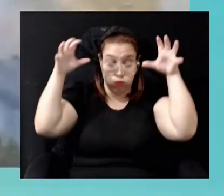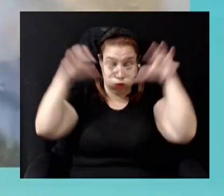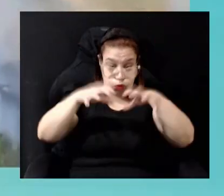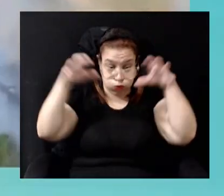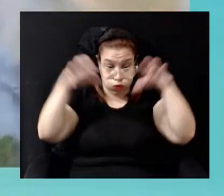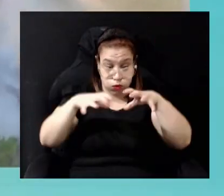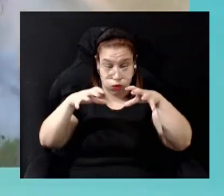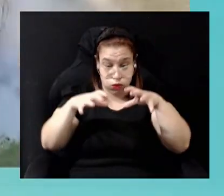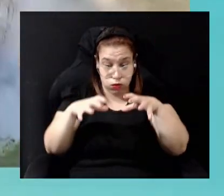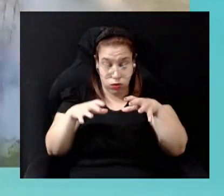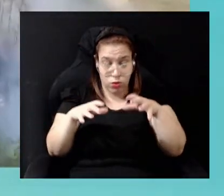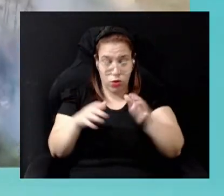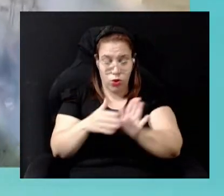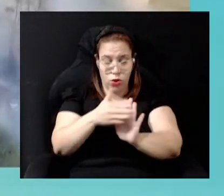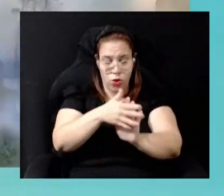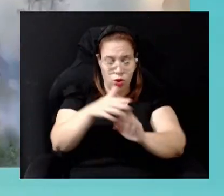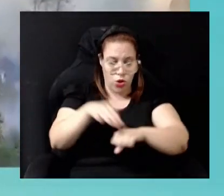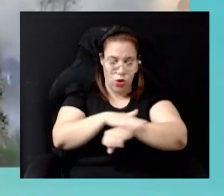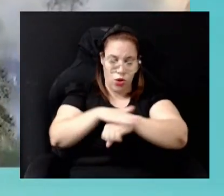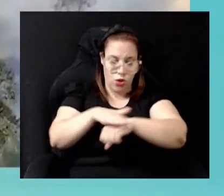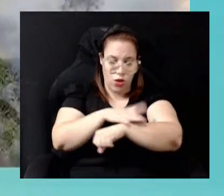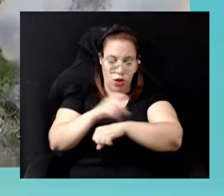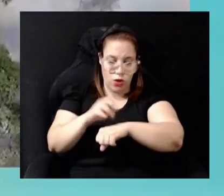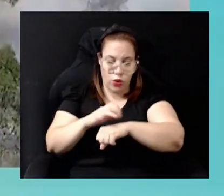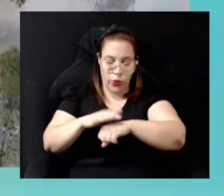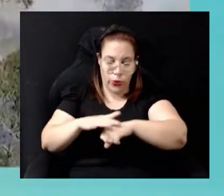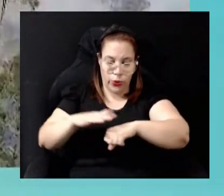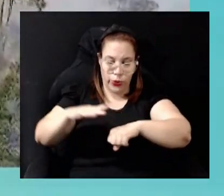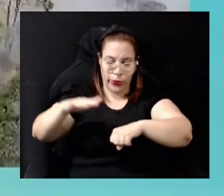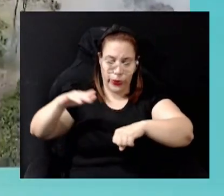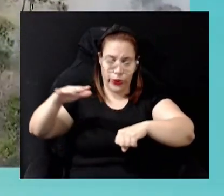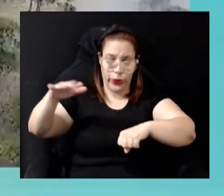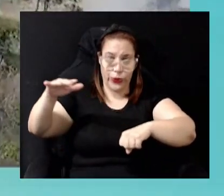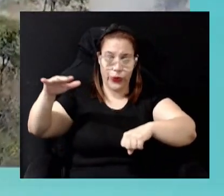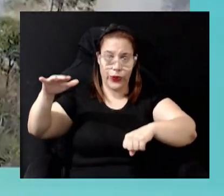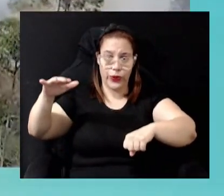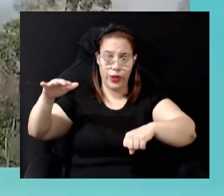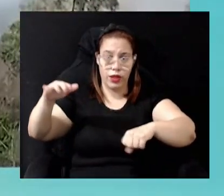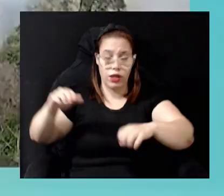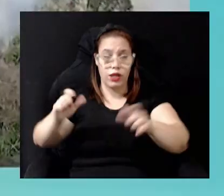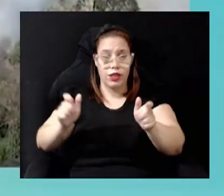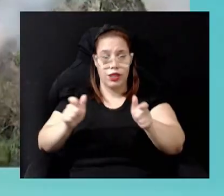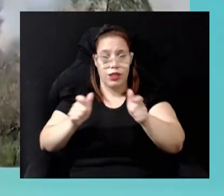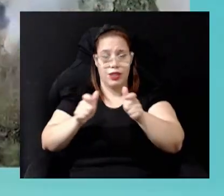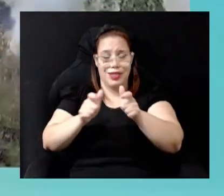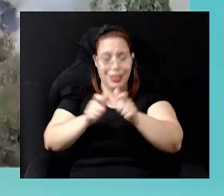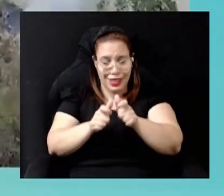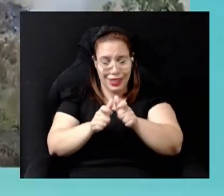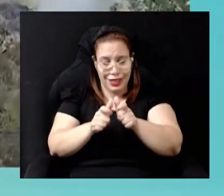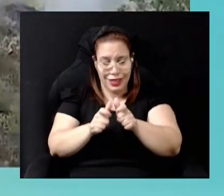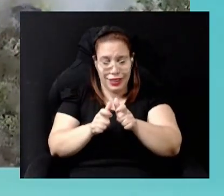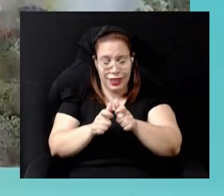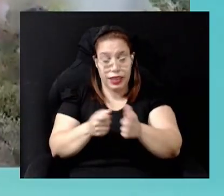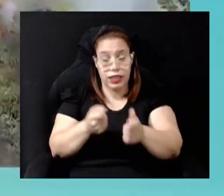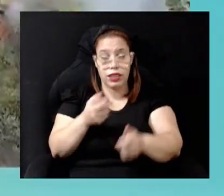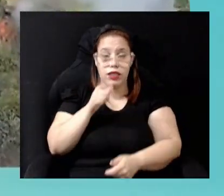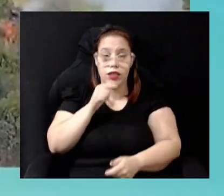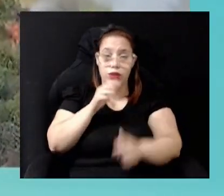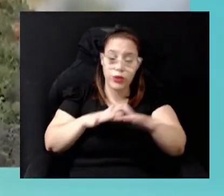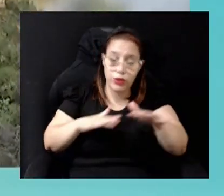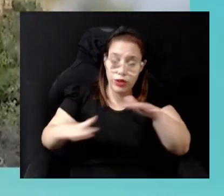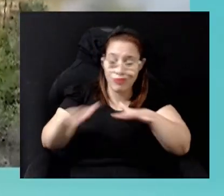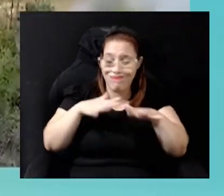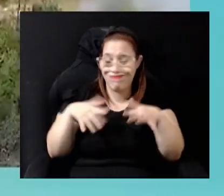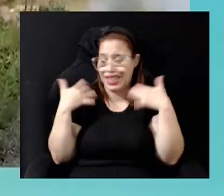exposto e a taxa de evaporação aumenta, o que leva à redução da disponibilidade de água nas regiões afetadas e